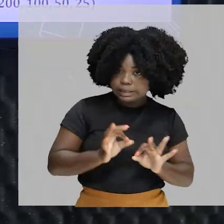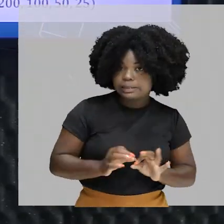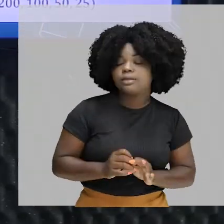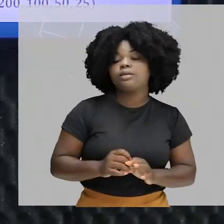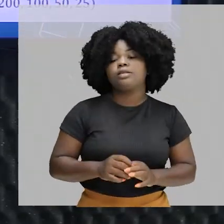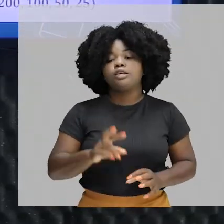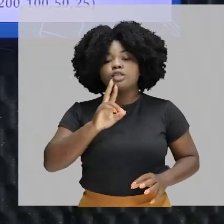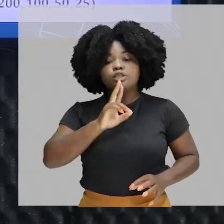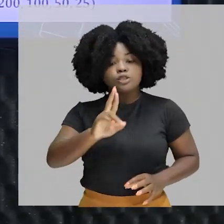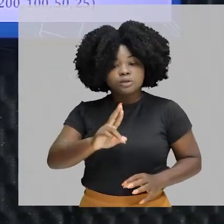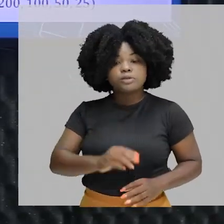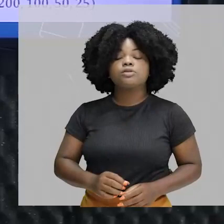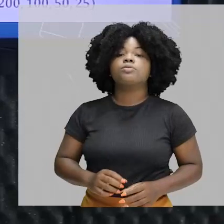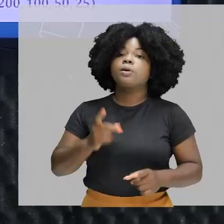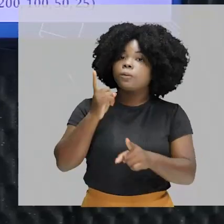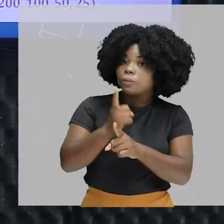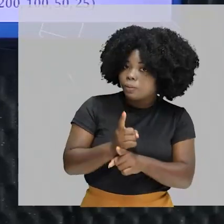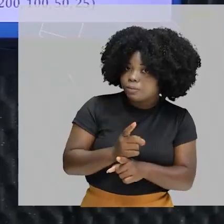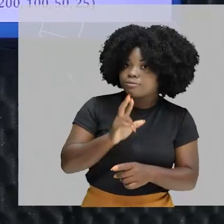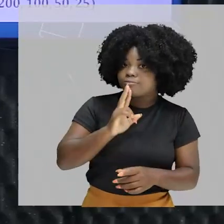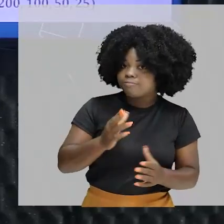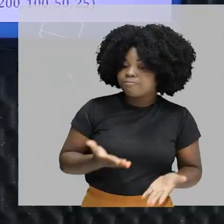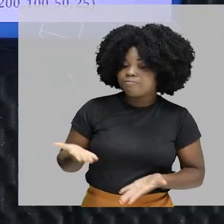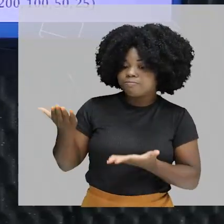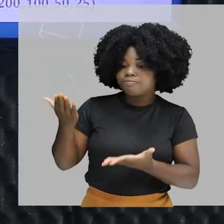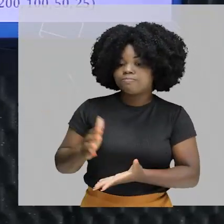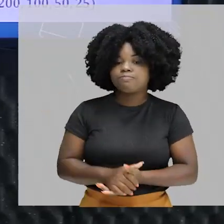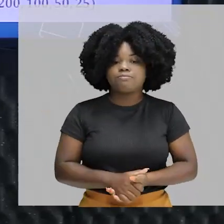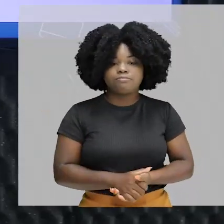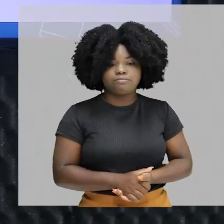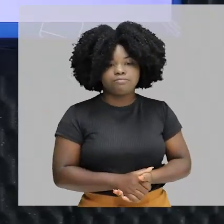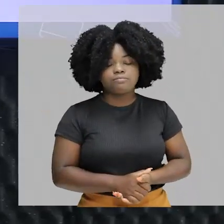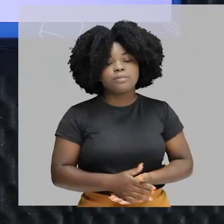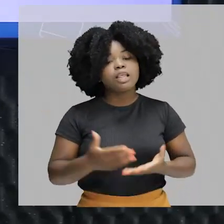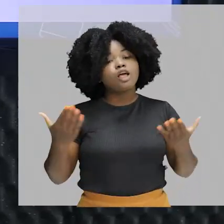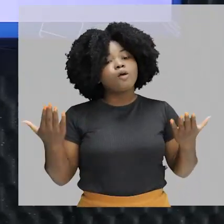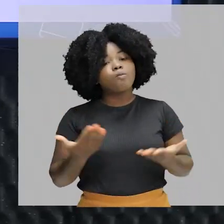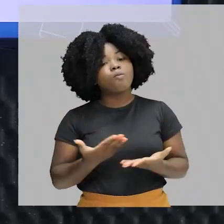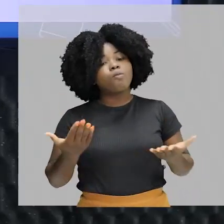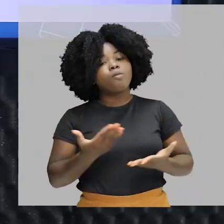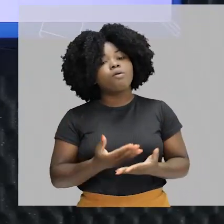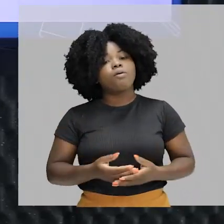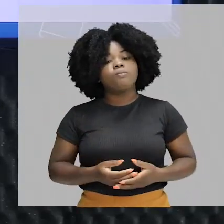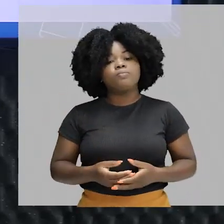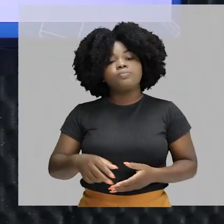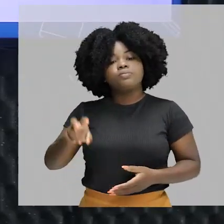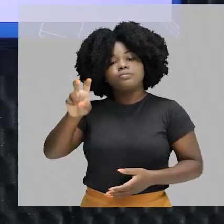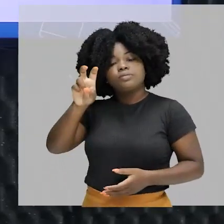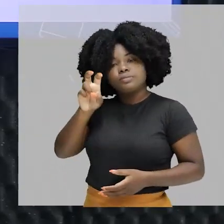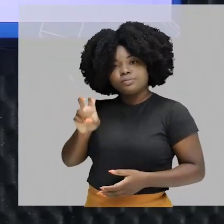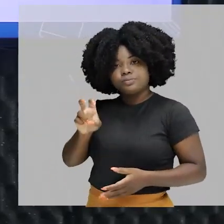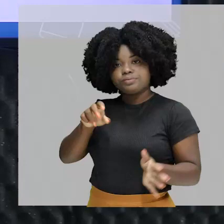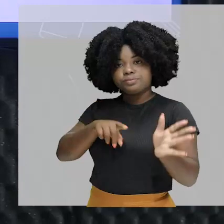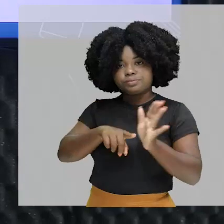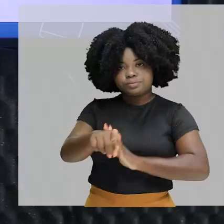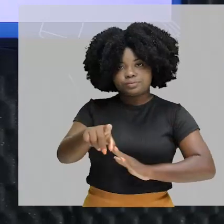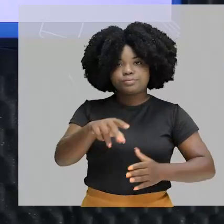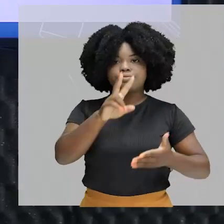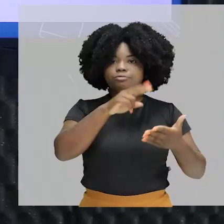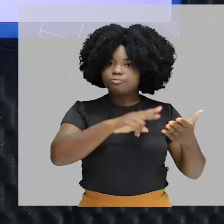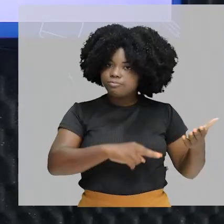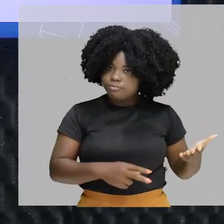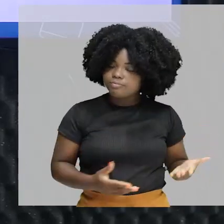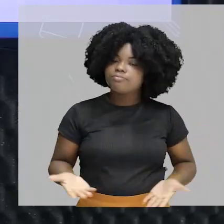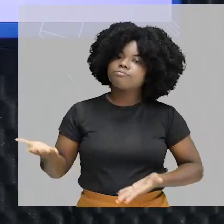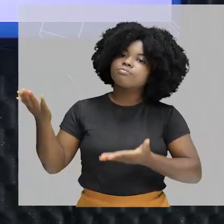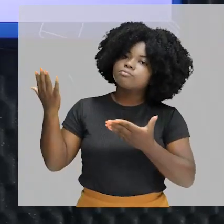Então, resposta já, inclusive, informada, tá bom? Passemos agora, tá, para mais uma questão. E